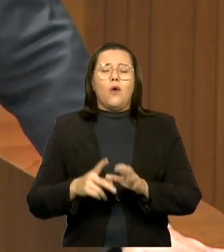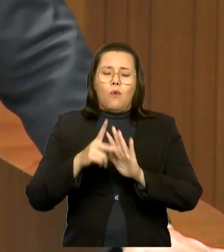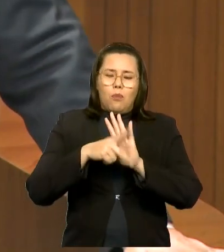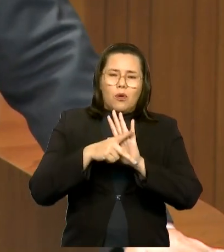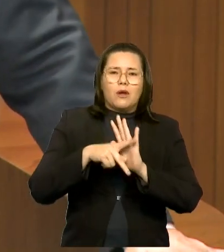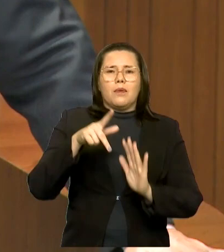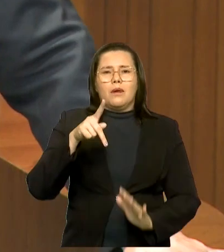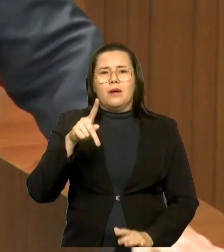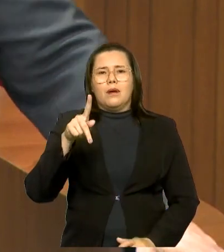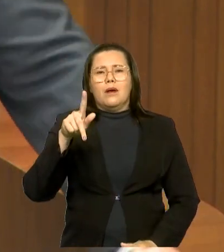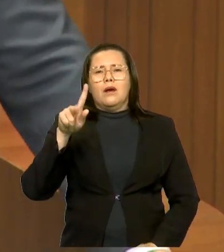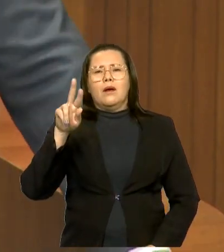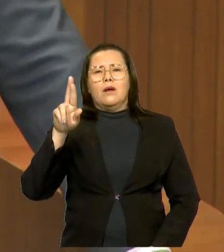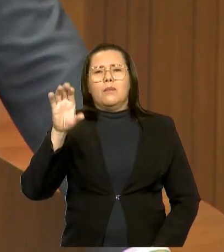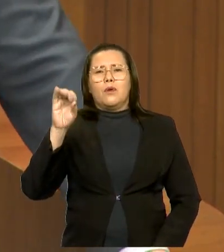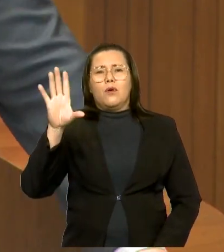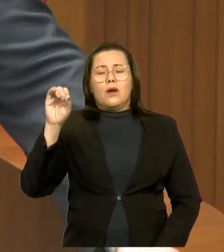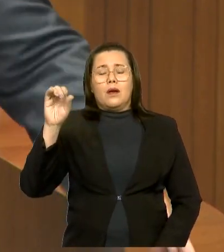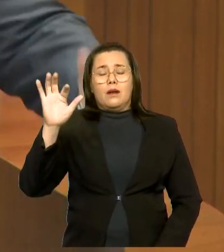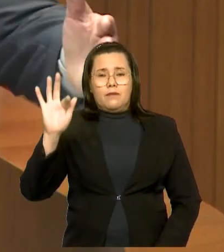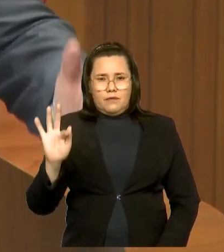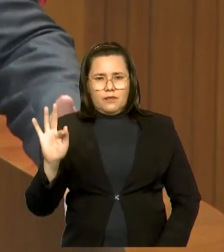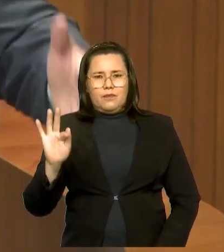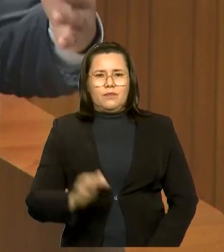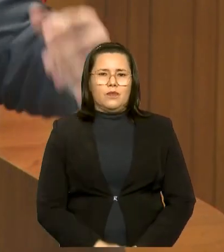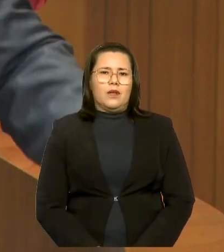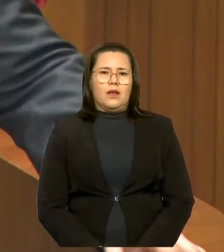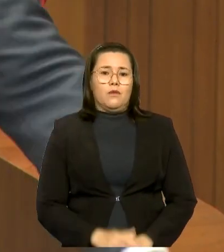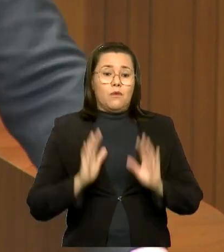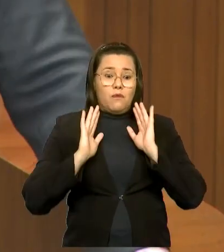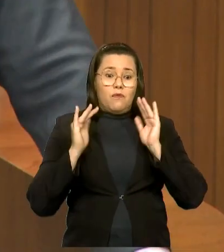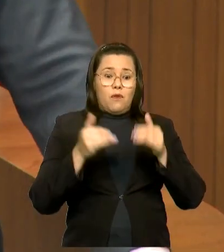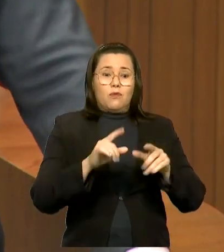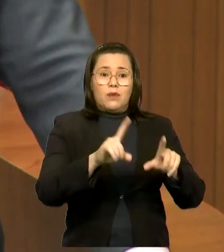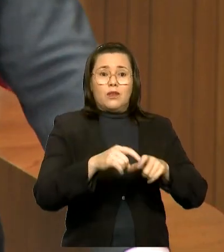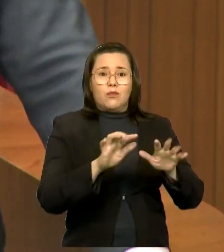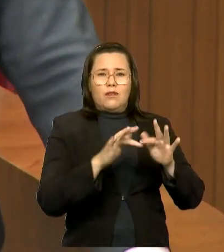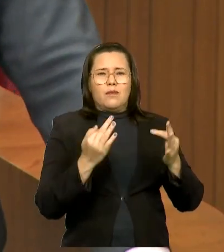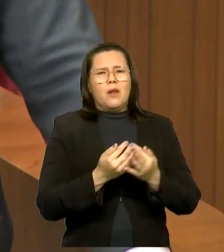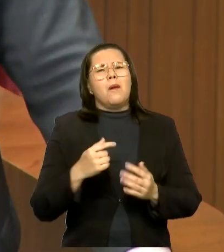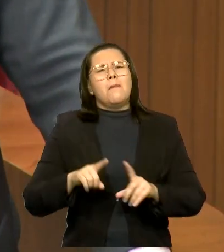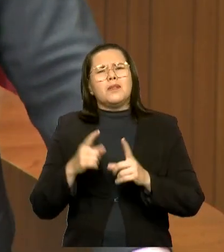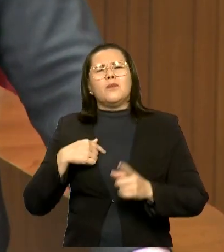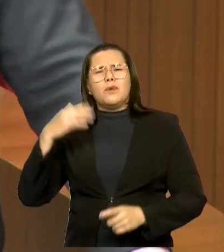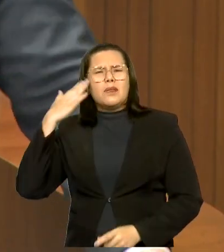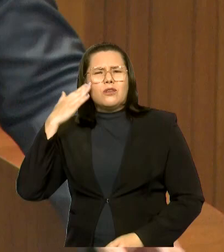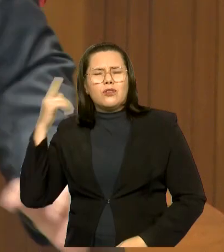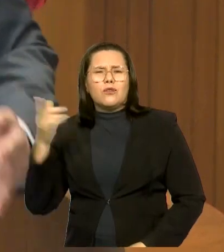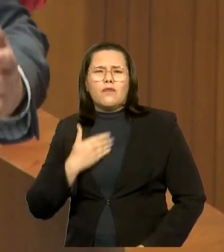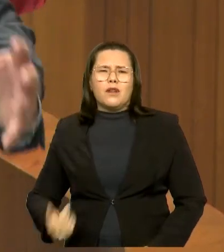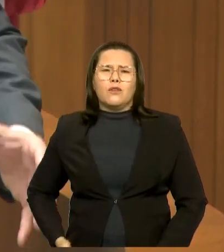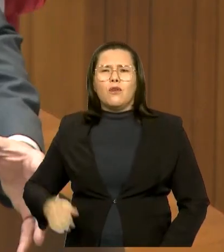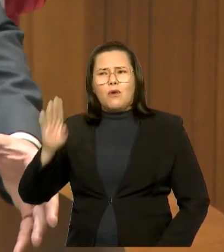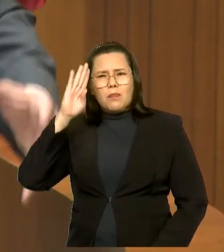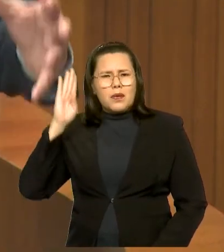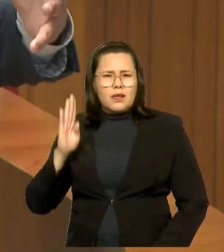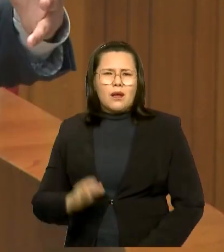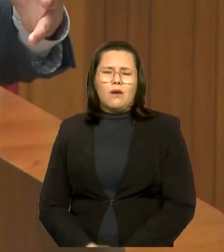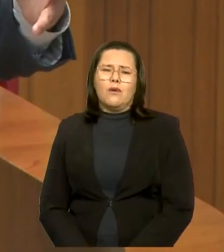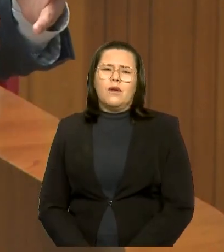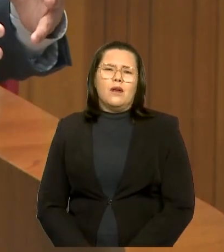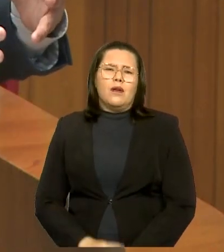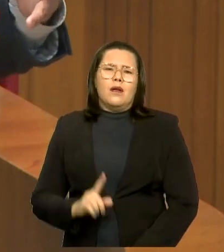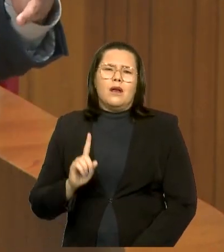que o governador Carlos Brandão enfrentou. Esse ano é um ano de esperança, um ano de expectativa, de boa expectativa. Como eu disse aqui,